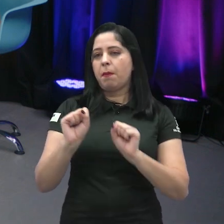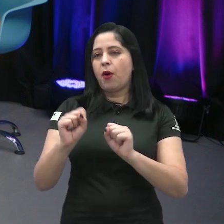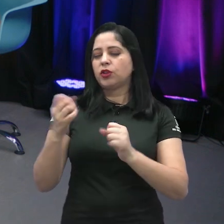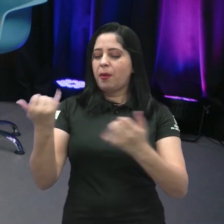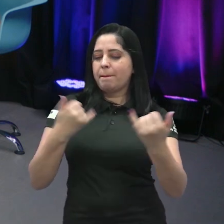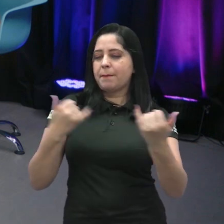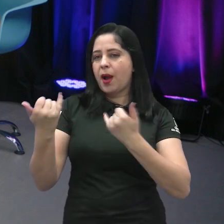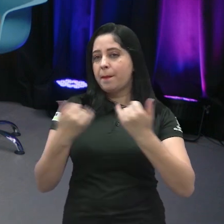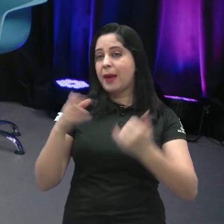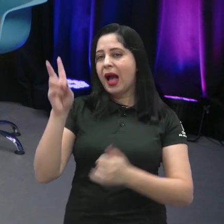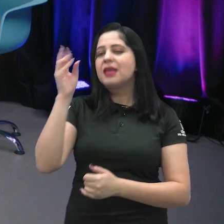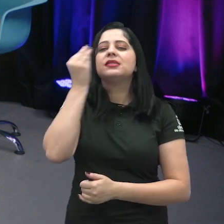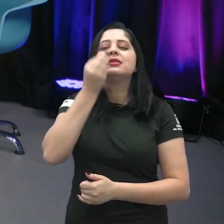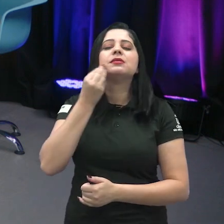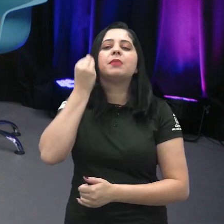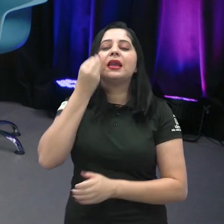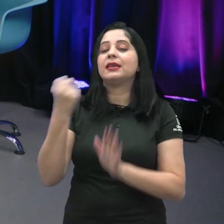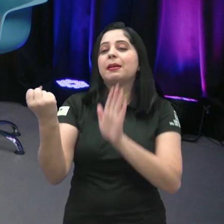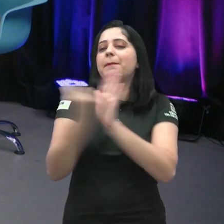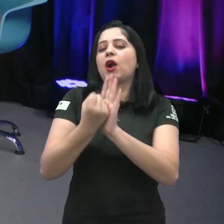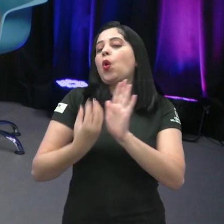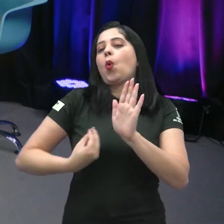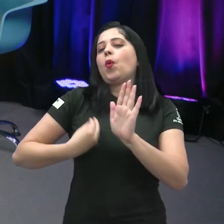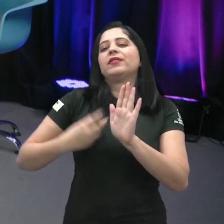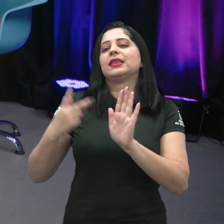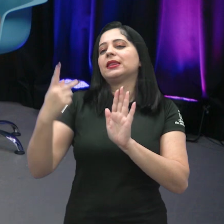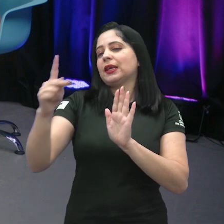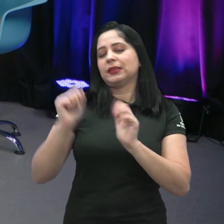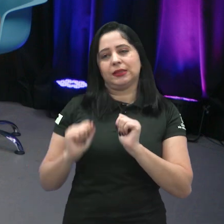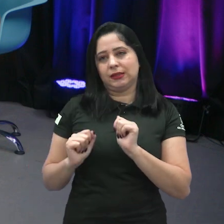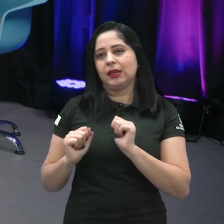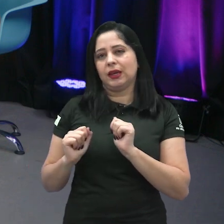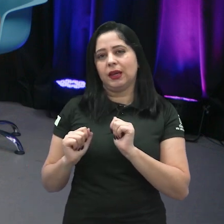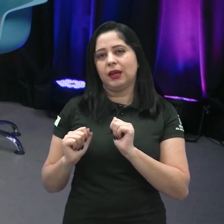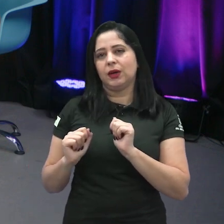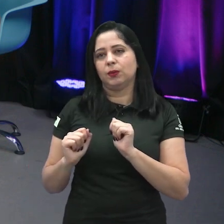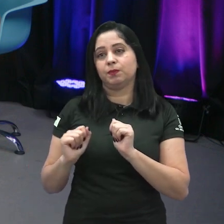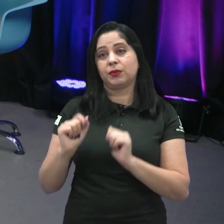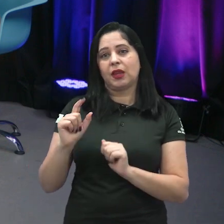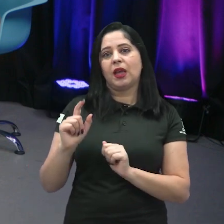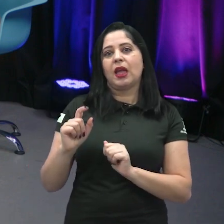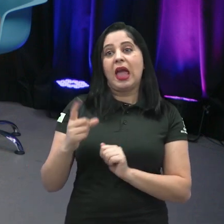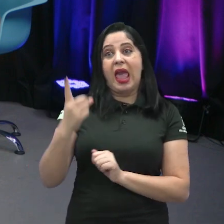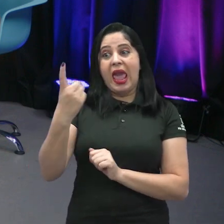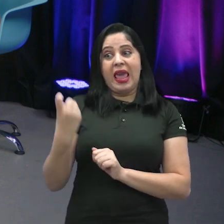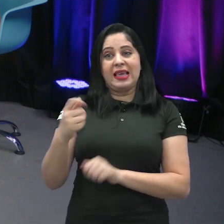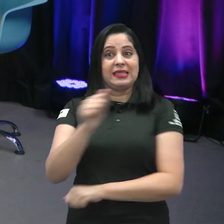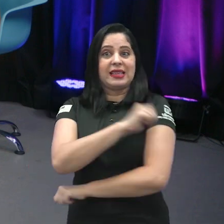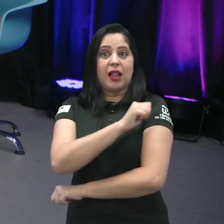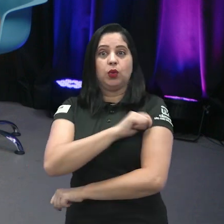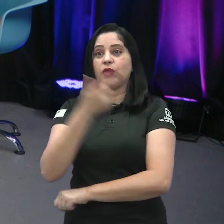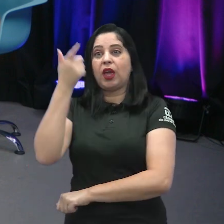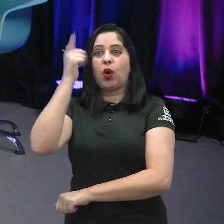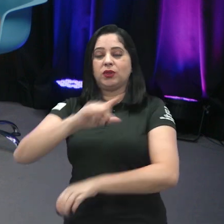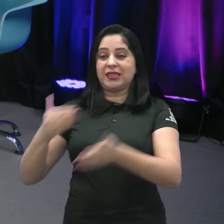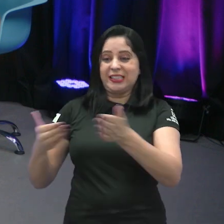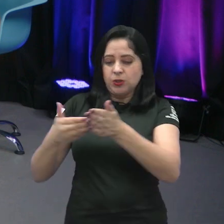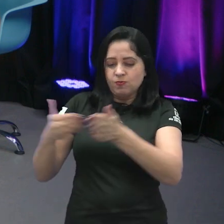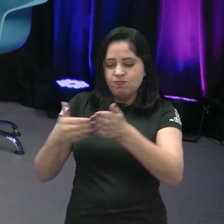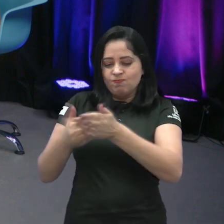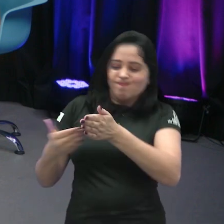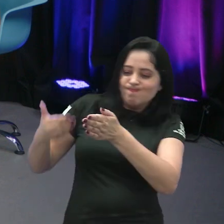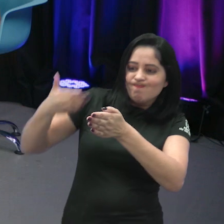poderia compartilhar com a gente alguma experiência marcante de algum aluno ou atleta que superou desafios